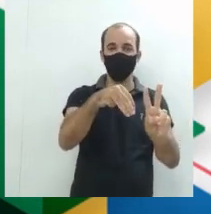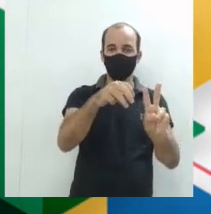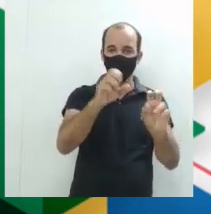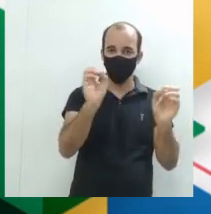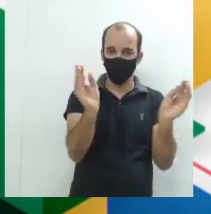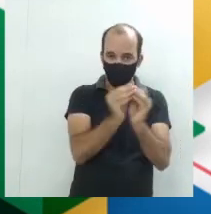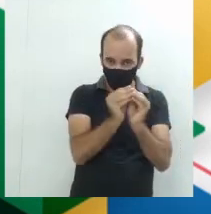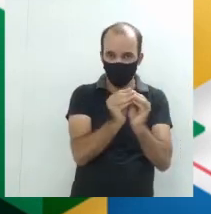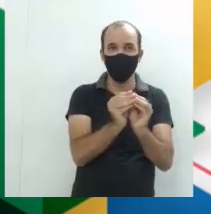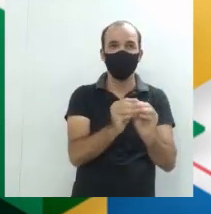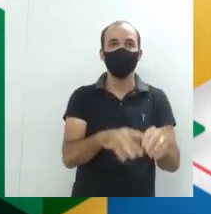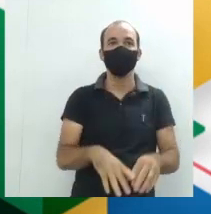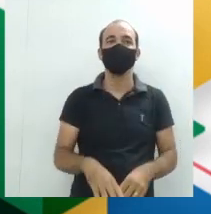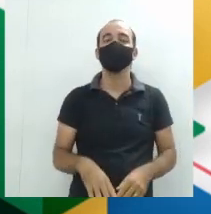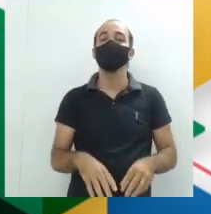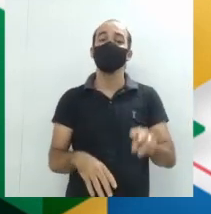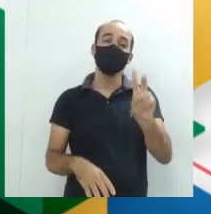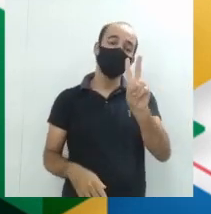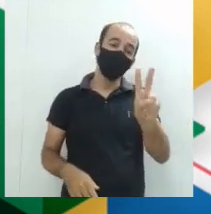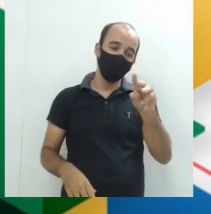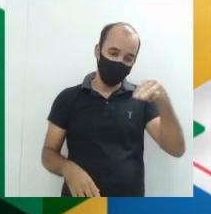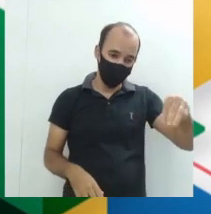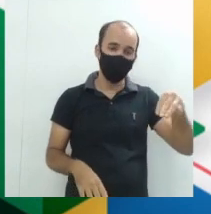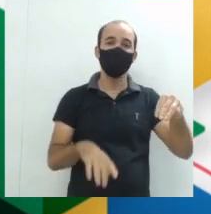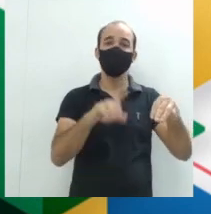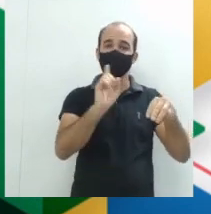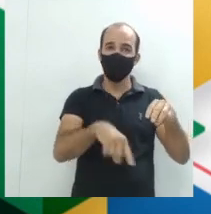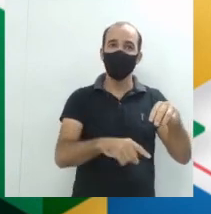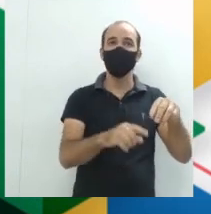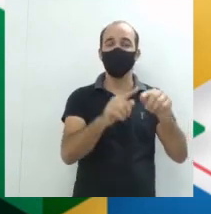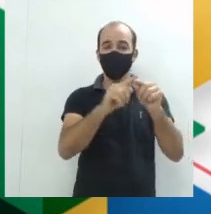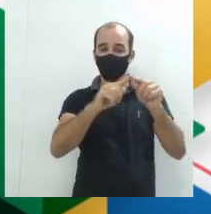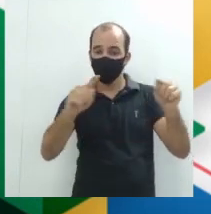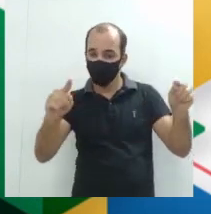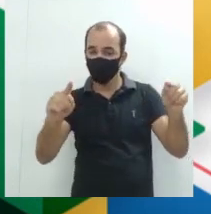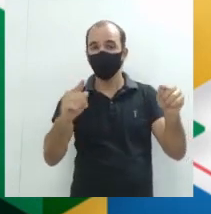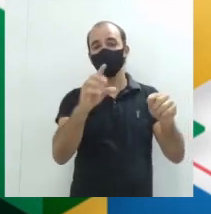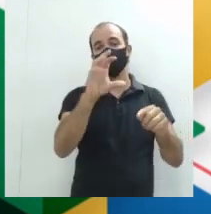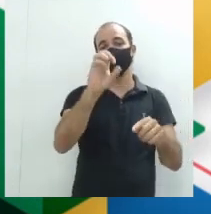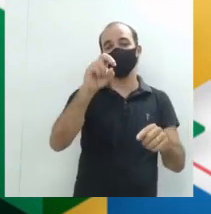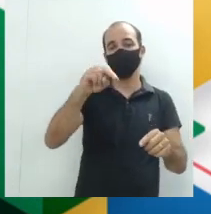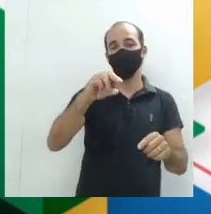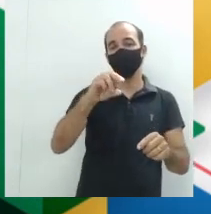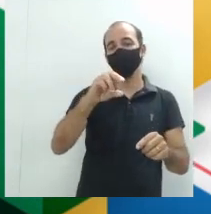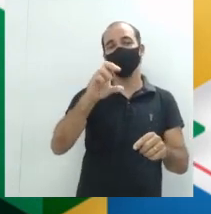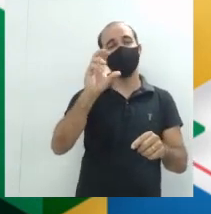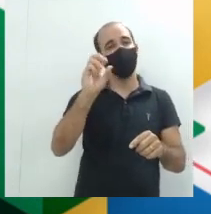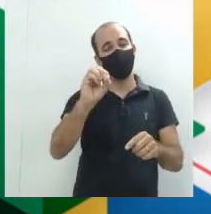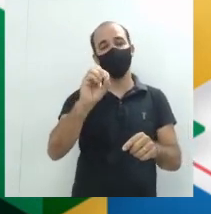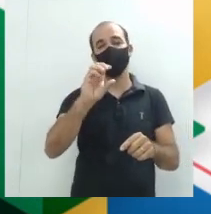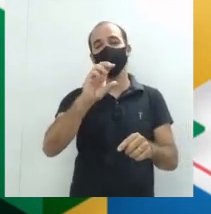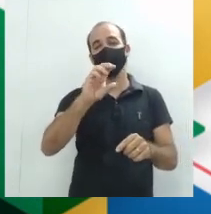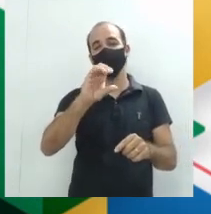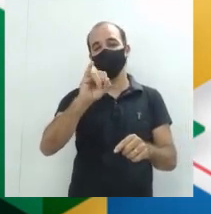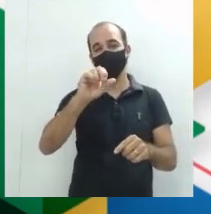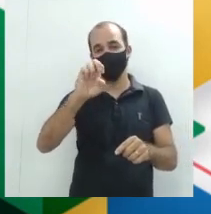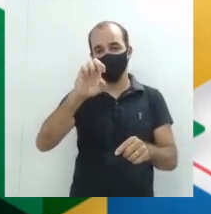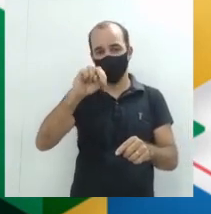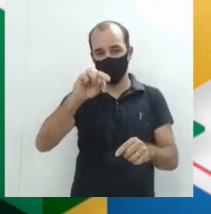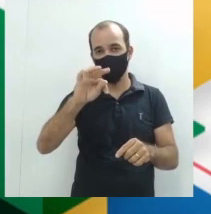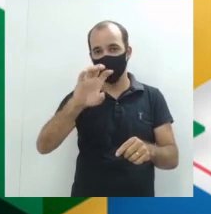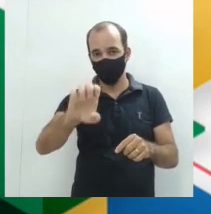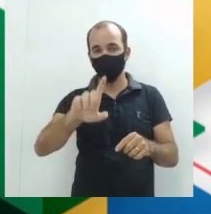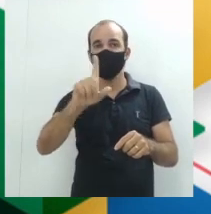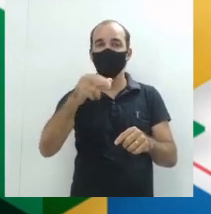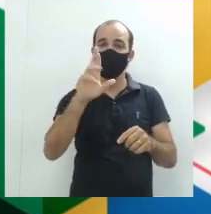o quociente. O que é que significa quociente, professor? Razão. O que é que significa razão,